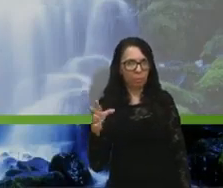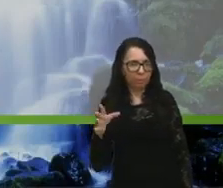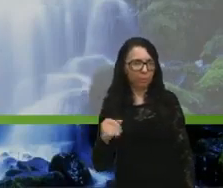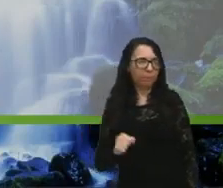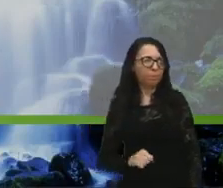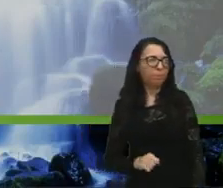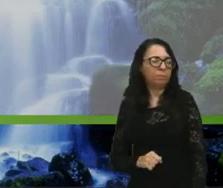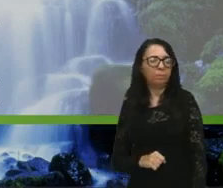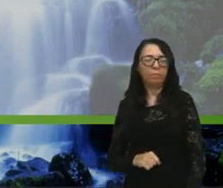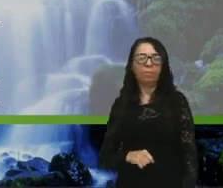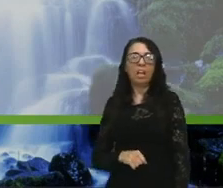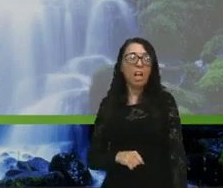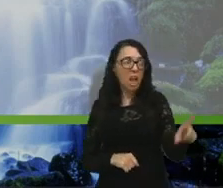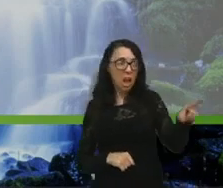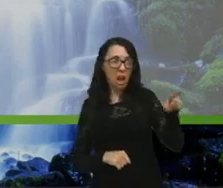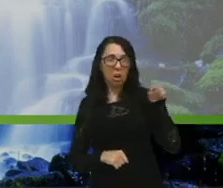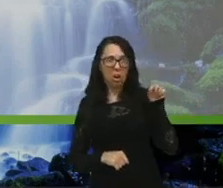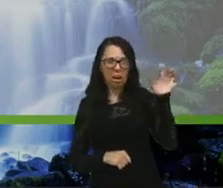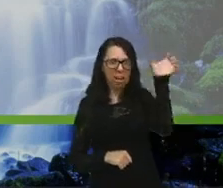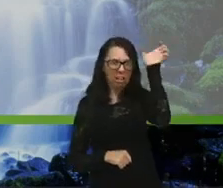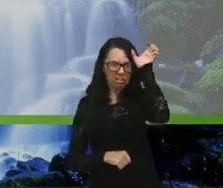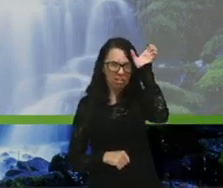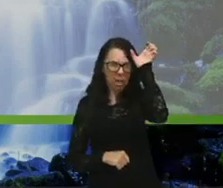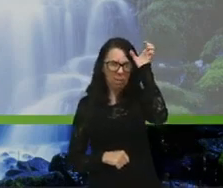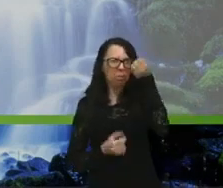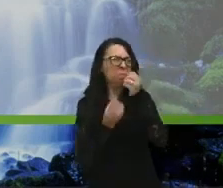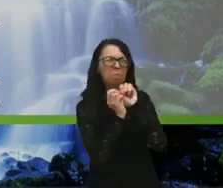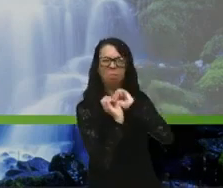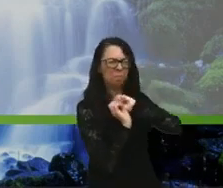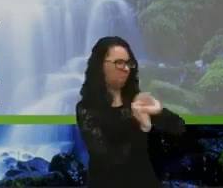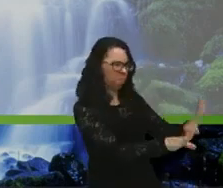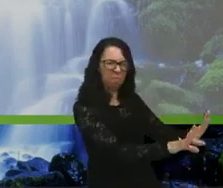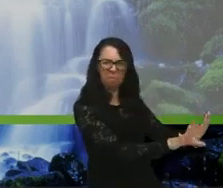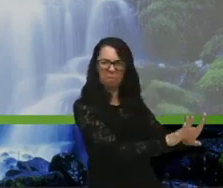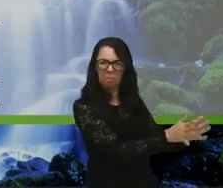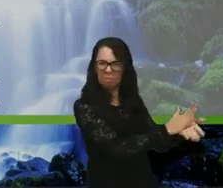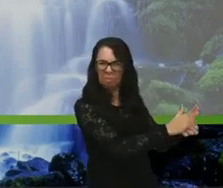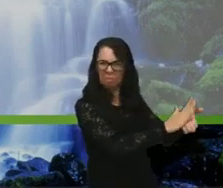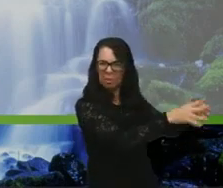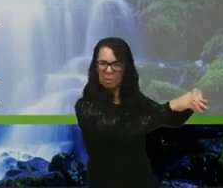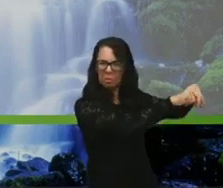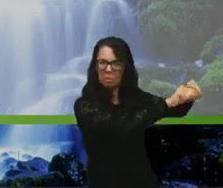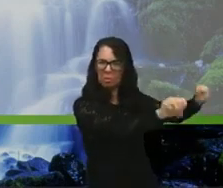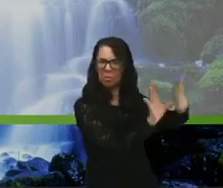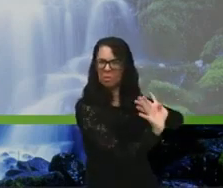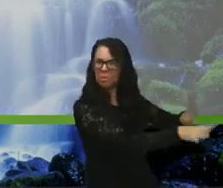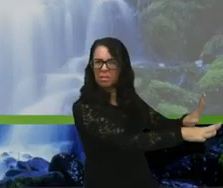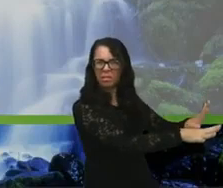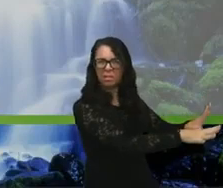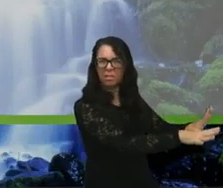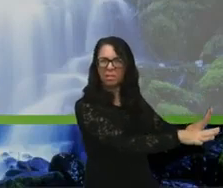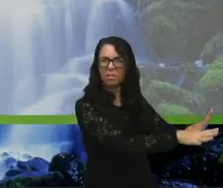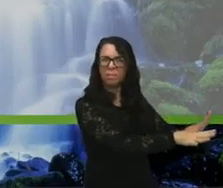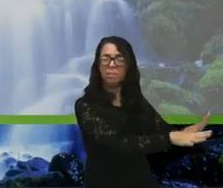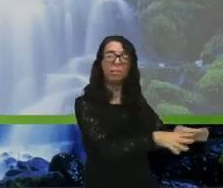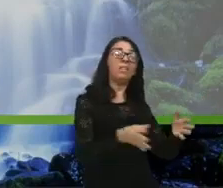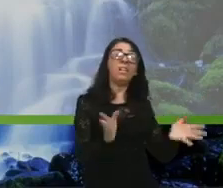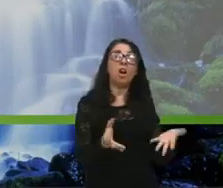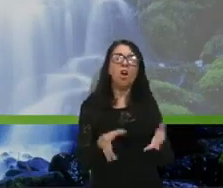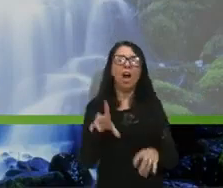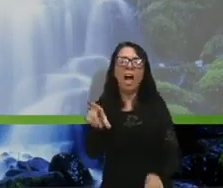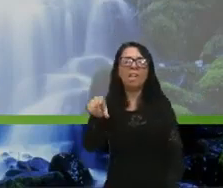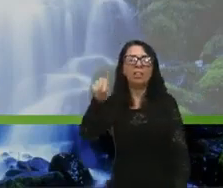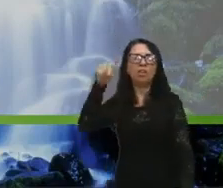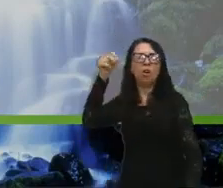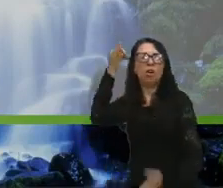e impulsionado pelo seu poder, o poder do Espírito Santo é como uma dinamite, explode dentro